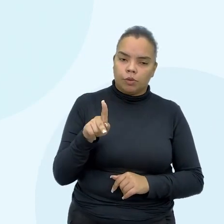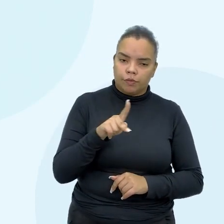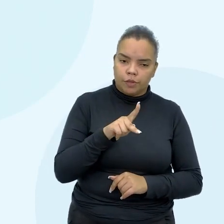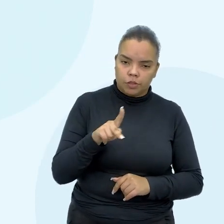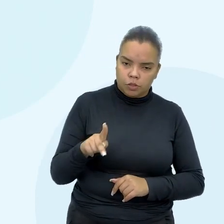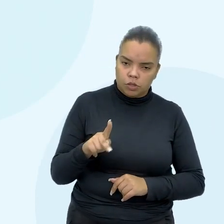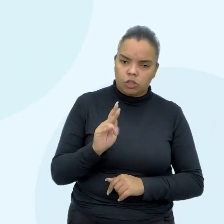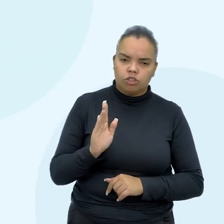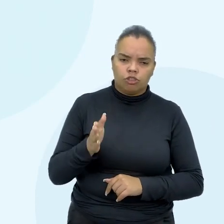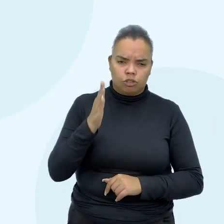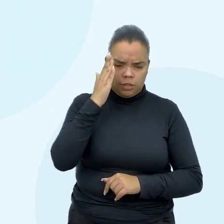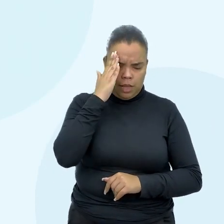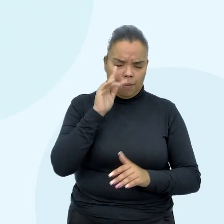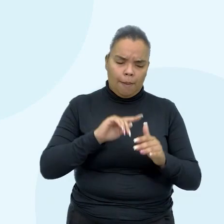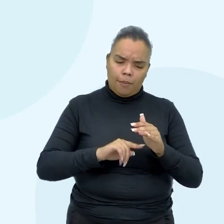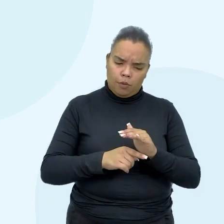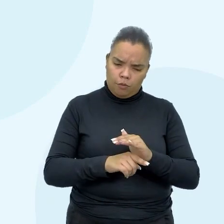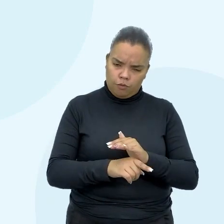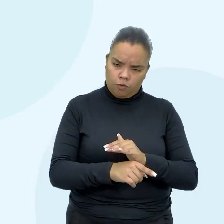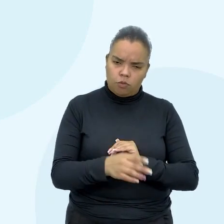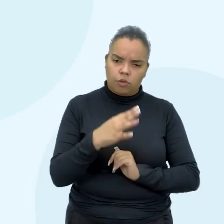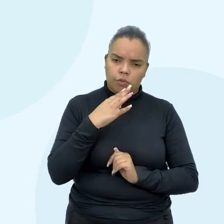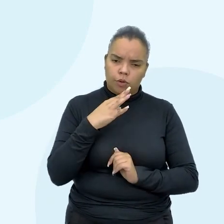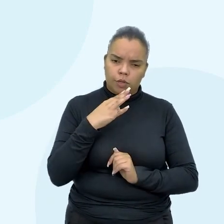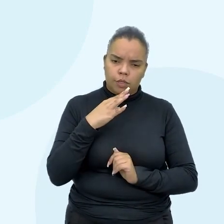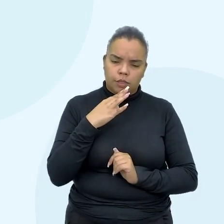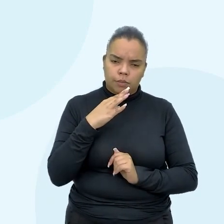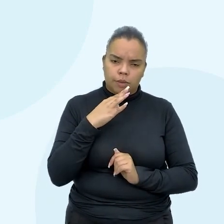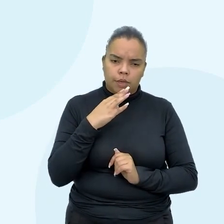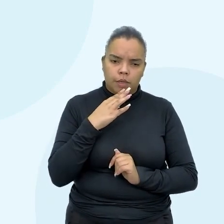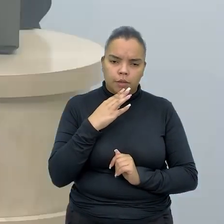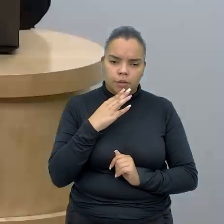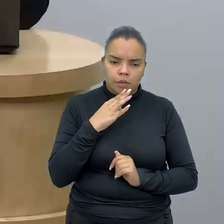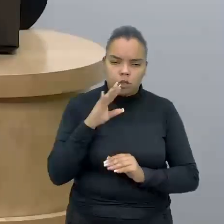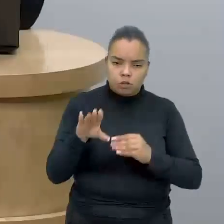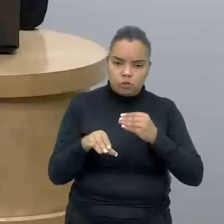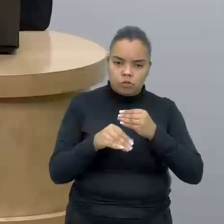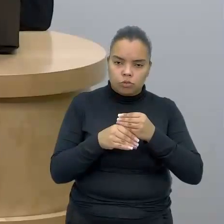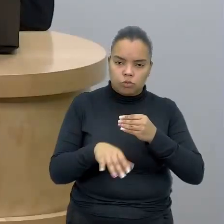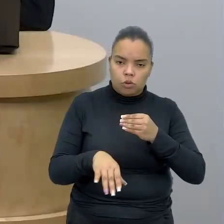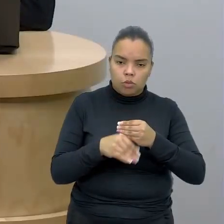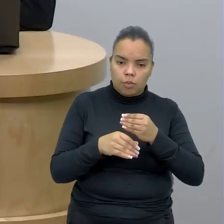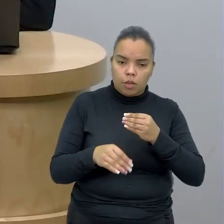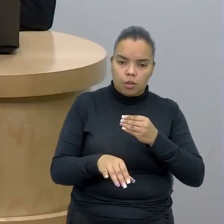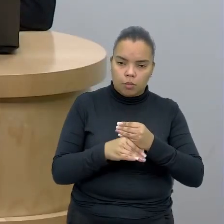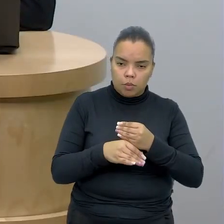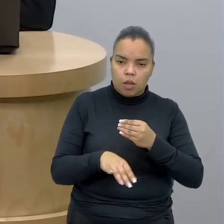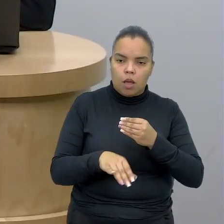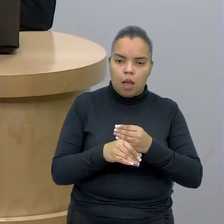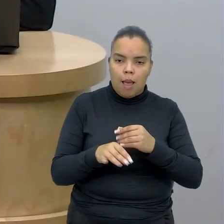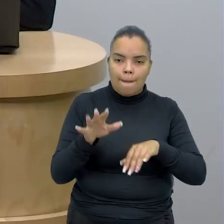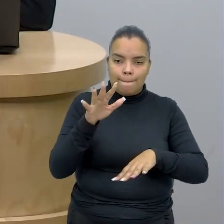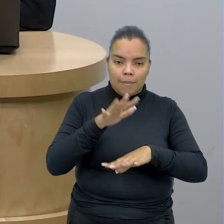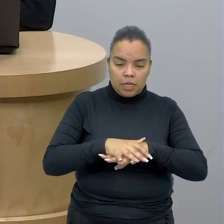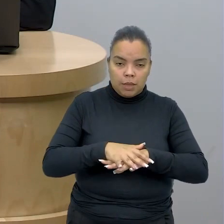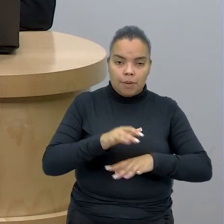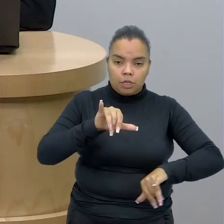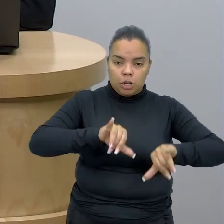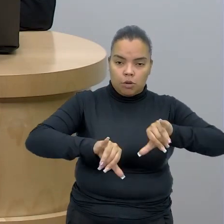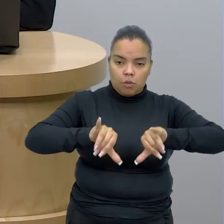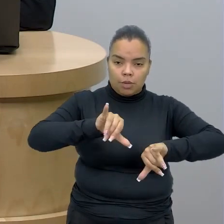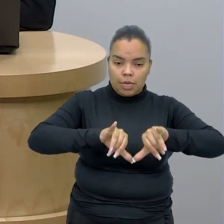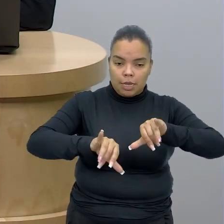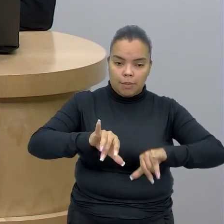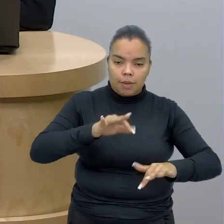já sabem e aprofundam sempre esses conhecimentos. Sim, sim. E a gente está juntando aí a matemática com a parte de química, de Perfeito,